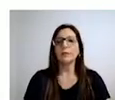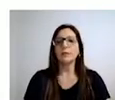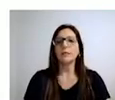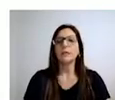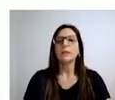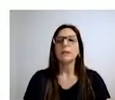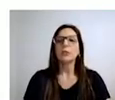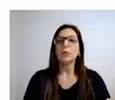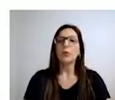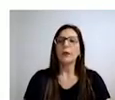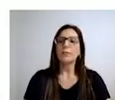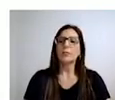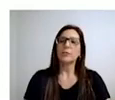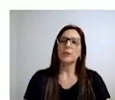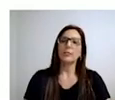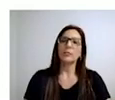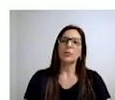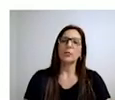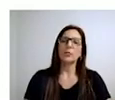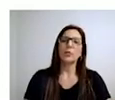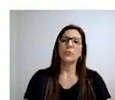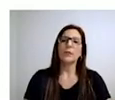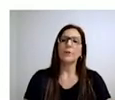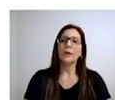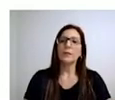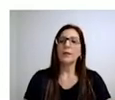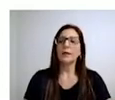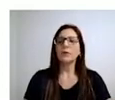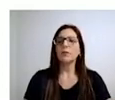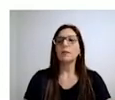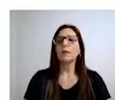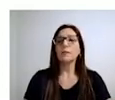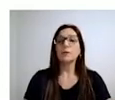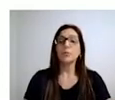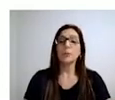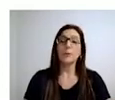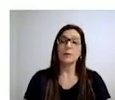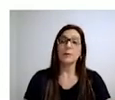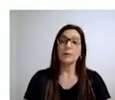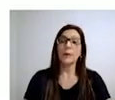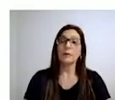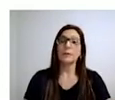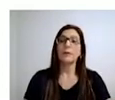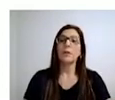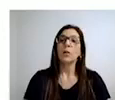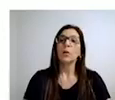hélice. Normalmente, a quantidade de cromossomos é a mesma entre os organismos de uma mesma